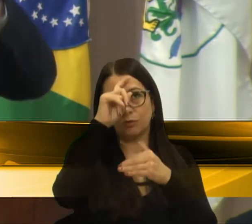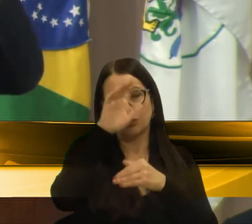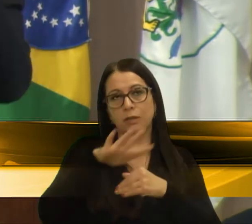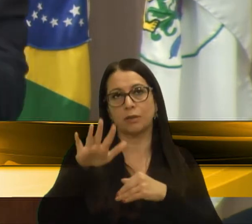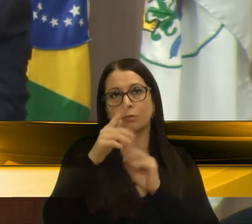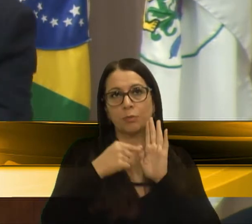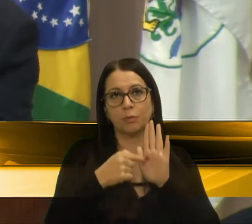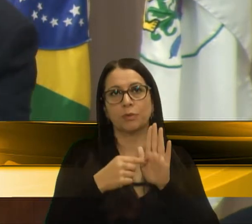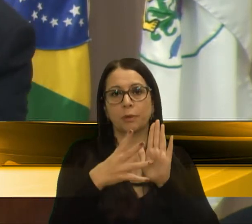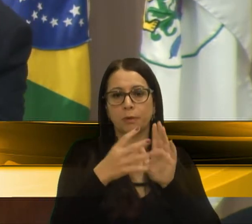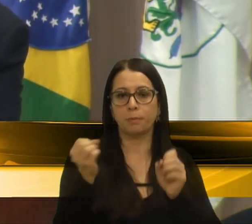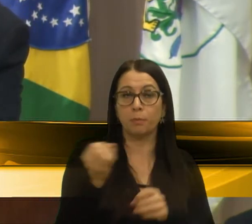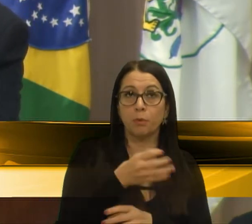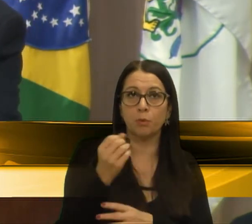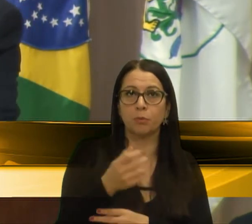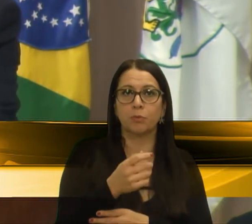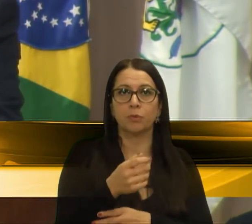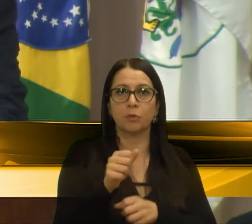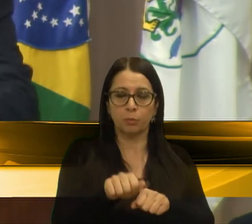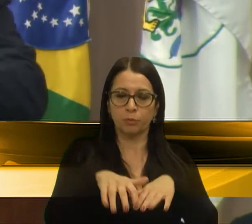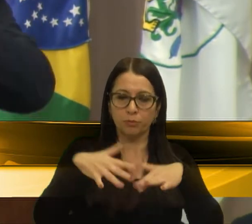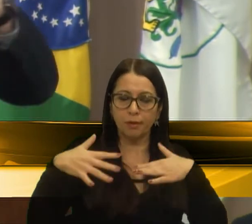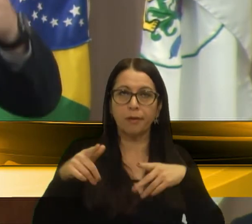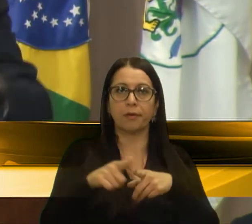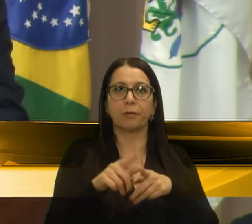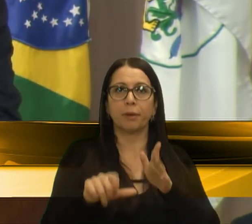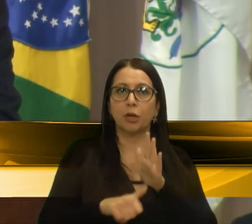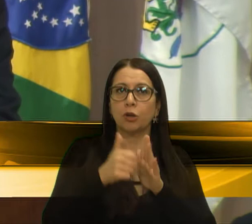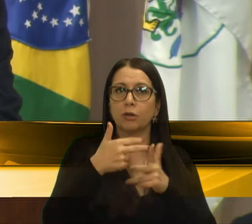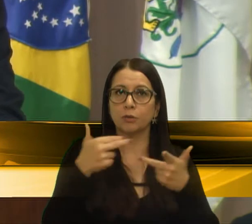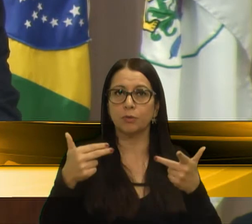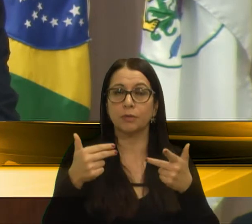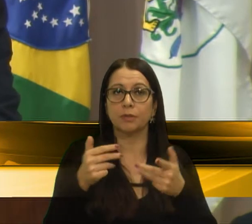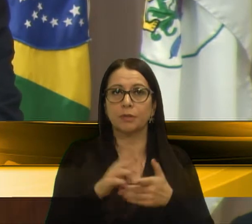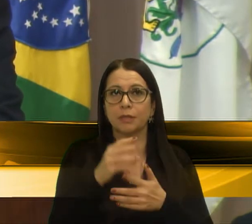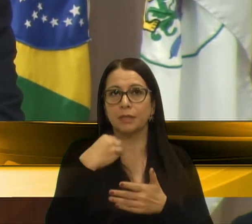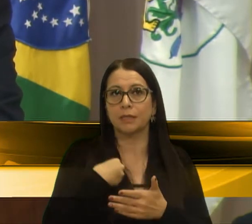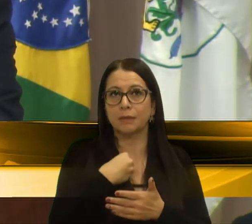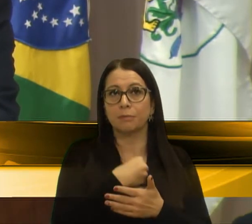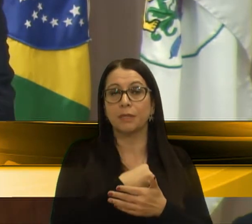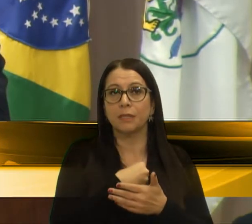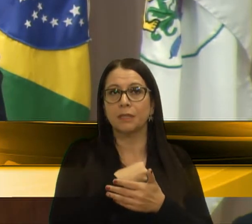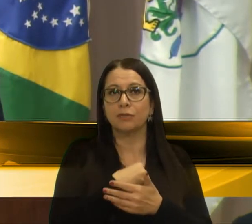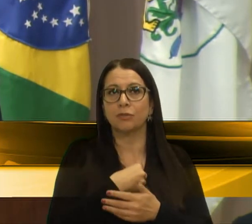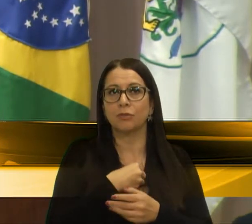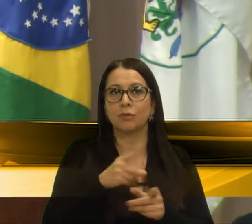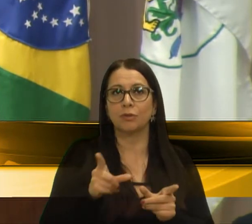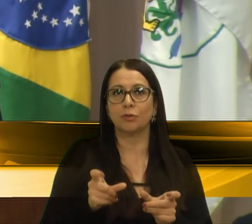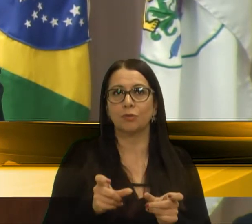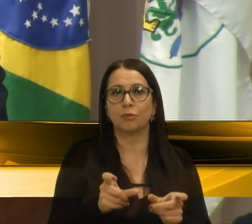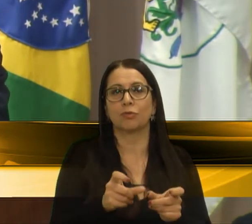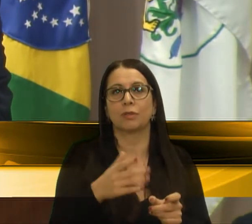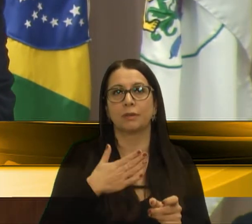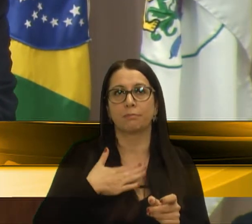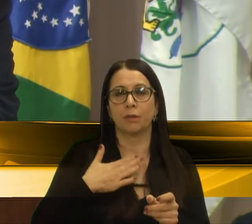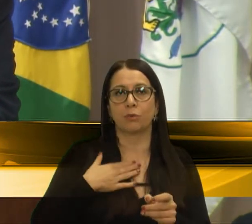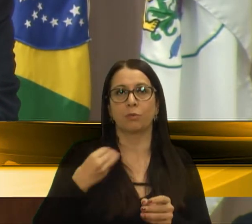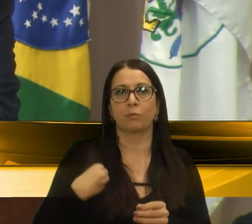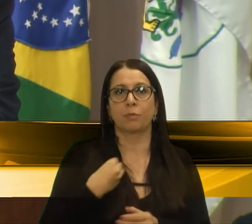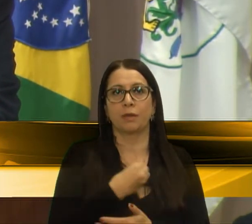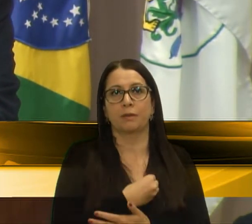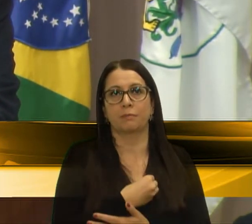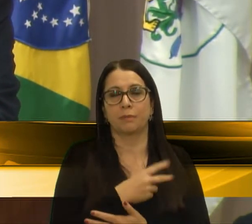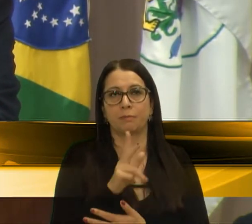trazendo modernidades como auditório, como melhores condições, ele é médico oncologista e meu médico oncologista. E aí eu preciso